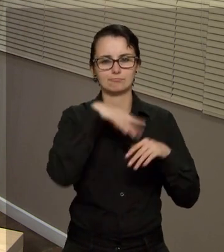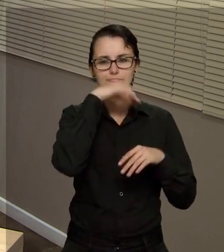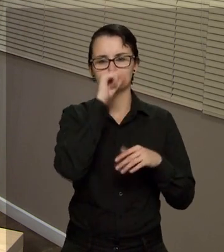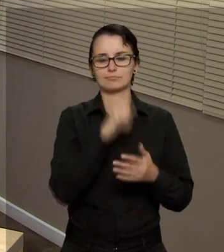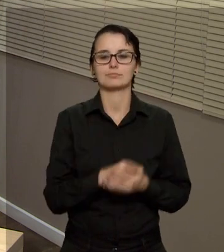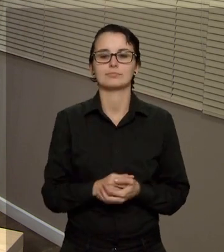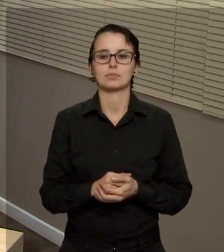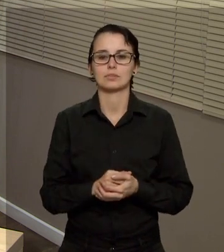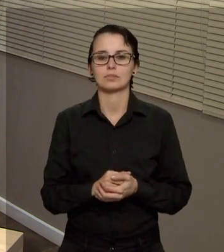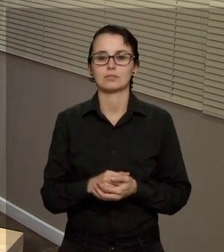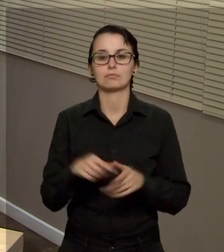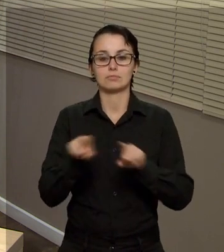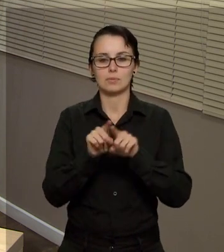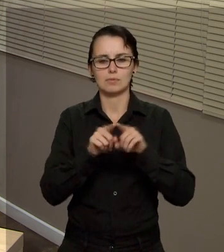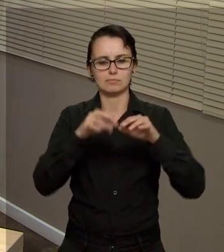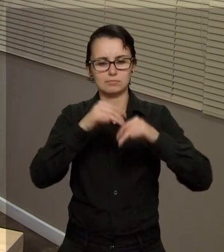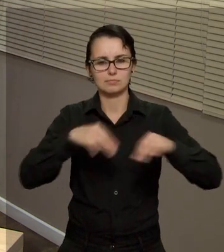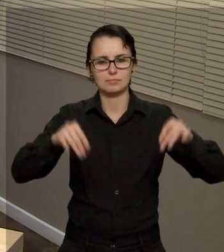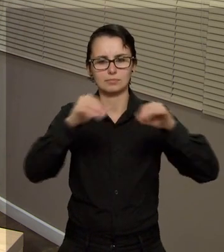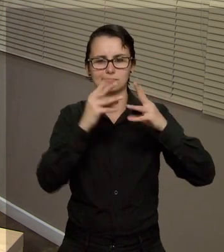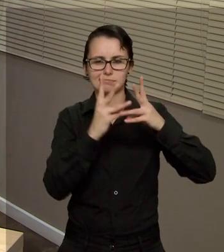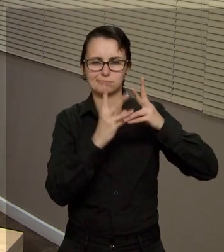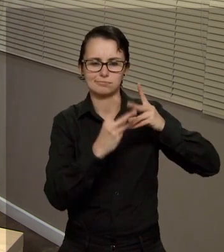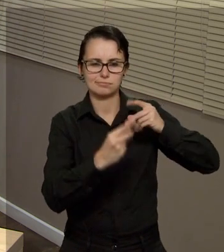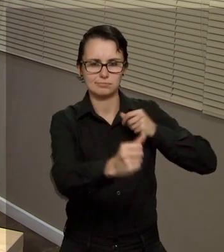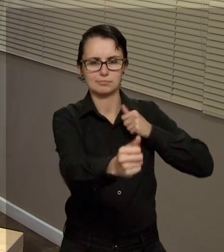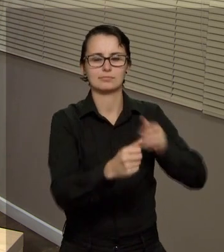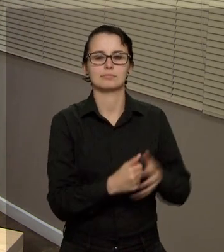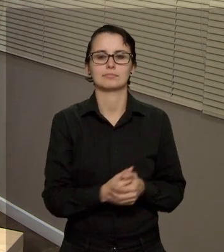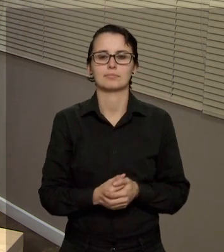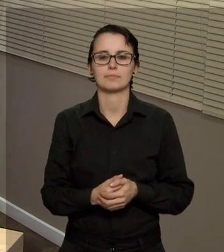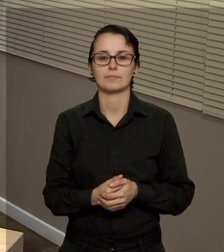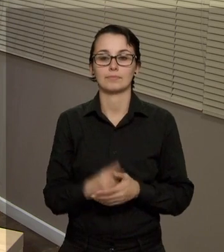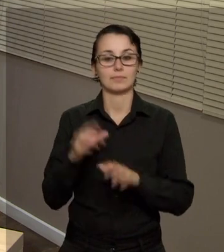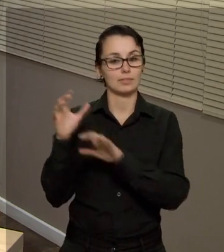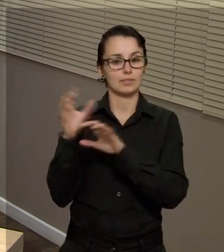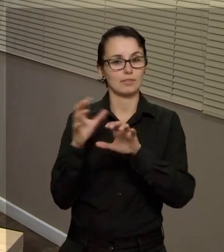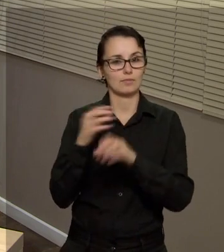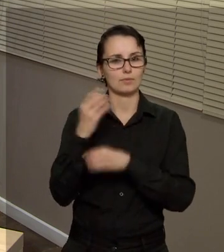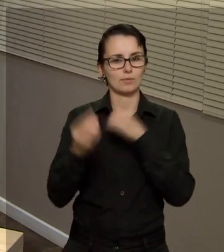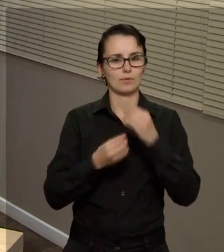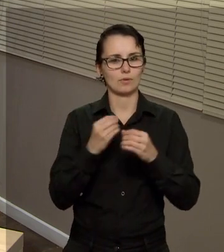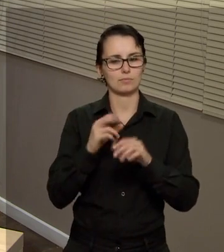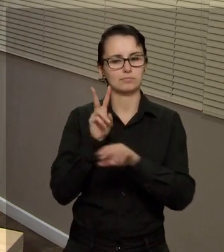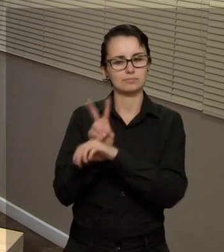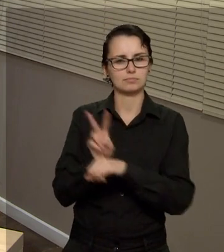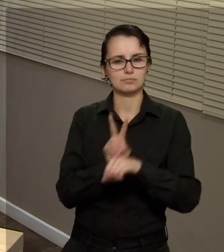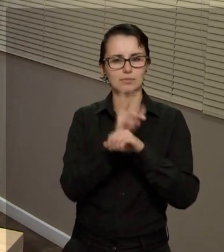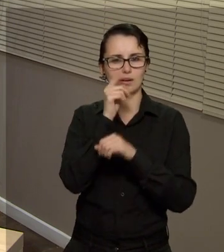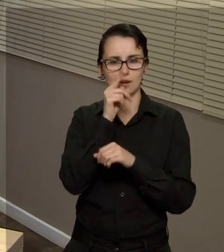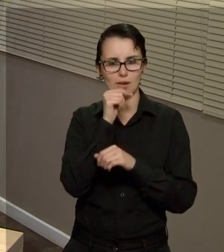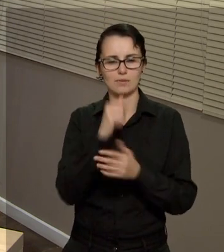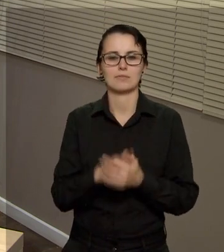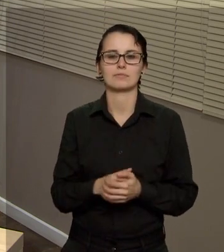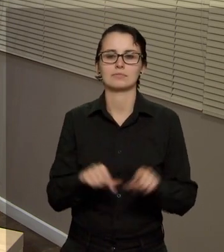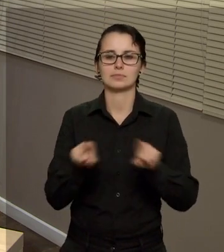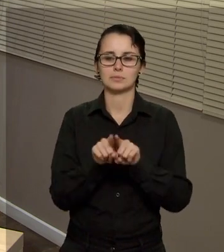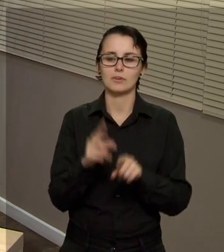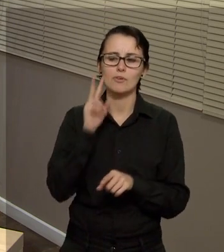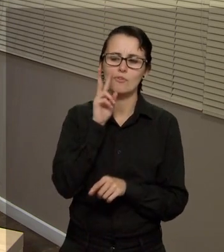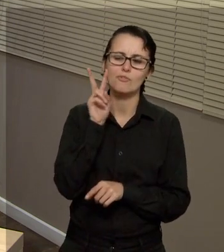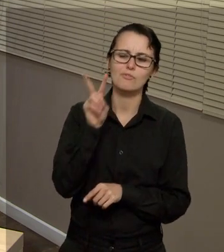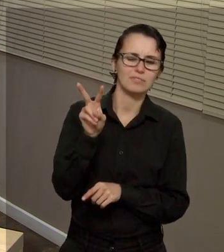dissolvido, corrosão, interferência nos processos de tratamento de água, além de possuir um aspecto